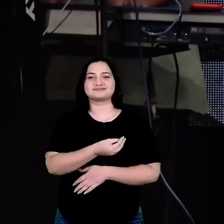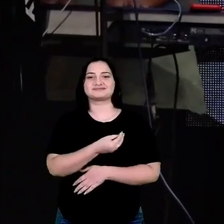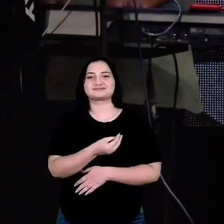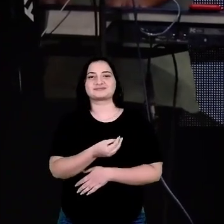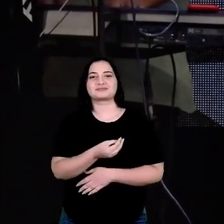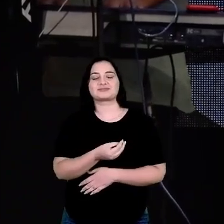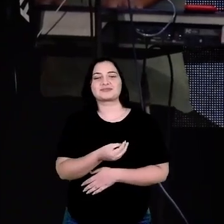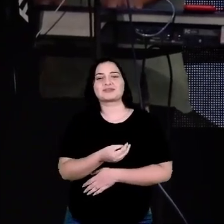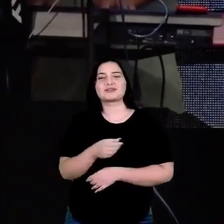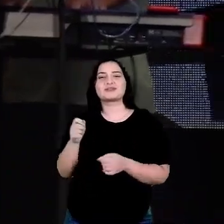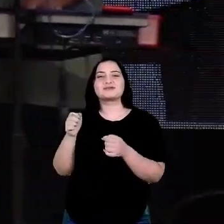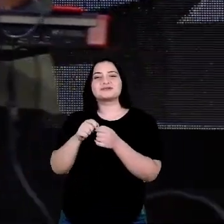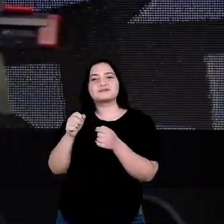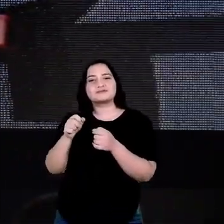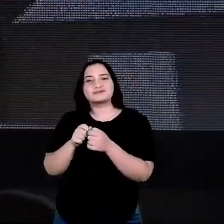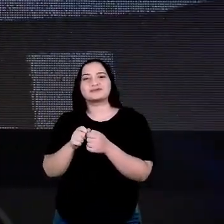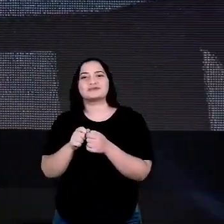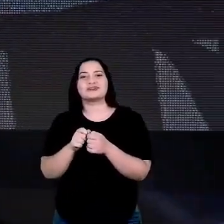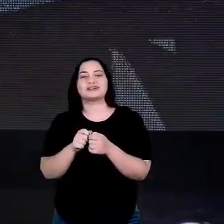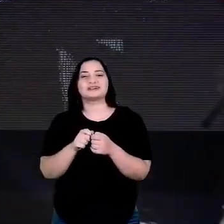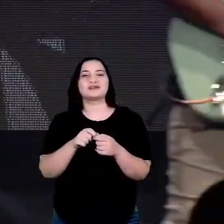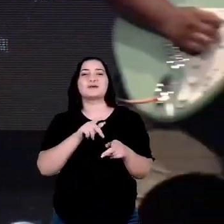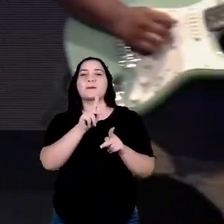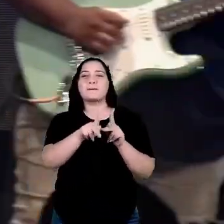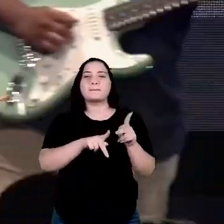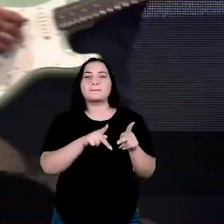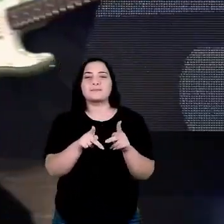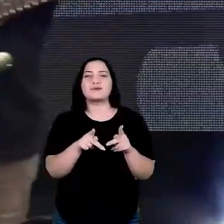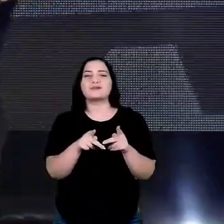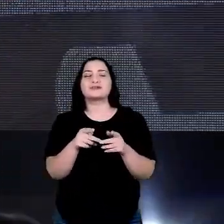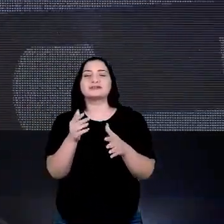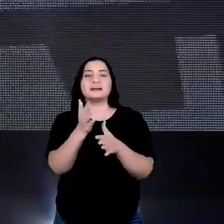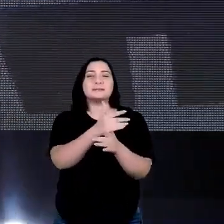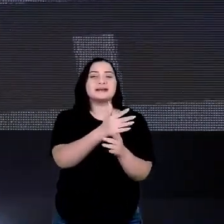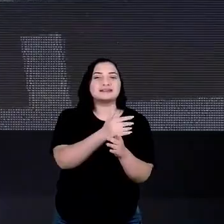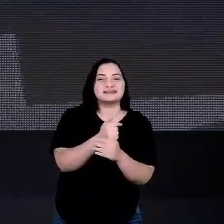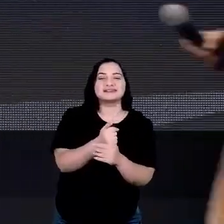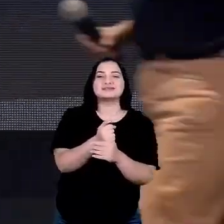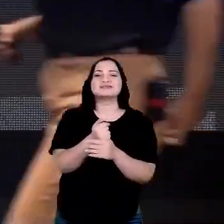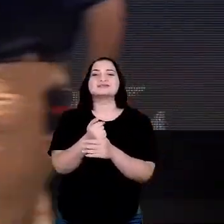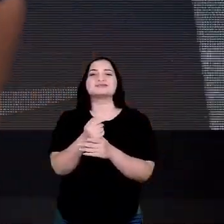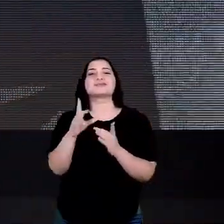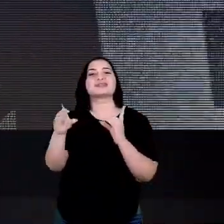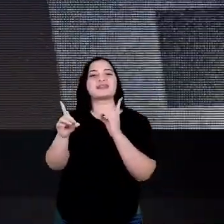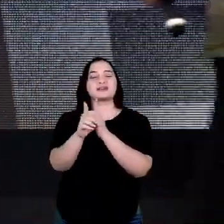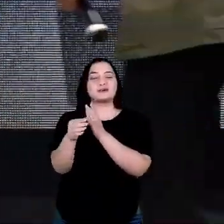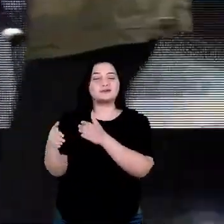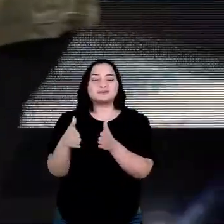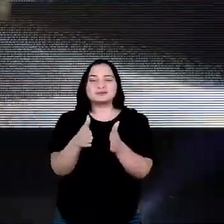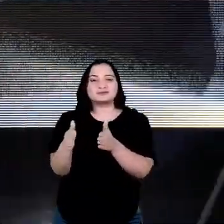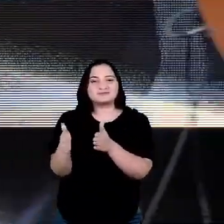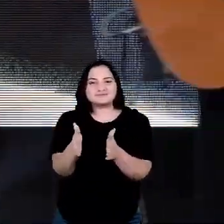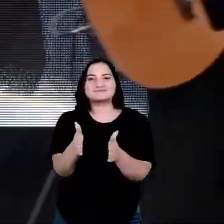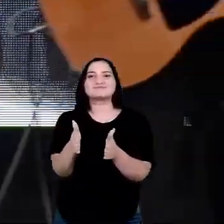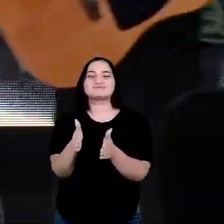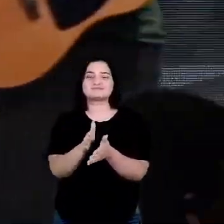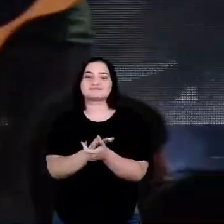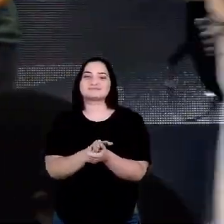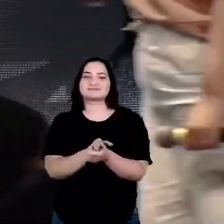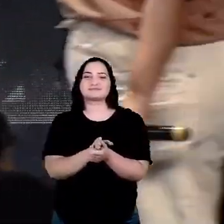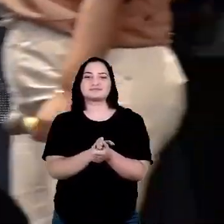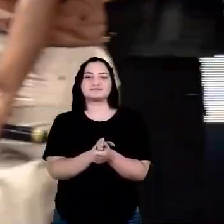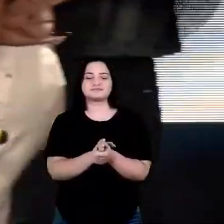talvez hoje estejam aqui perdidos, sem direção, encontrem o caminho de volta, encontrem o caminho de casa. Que